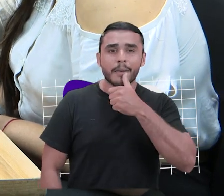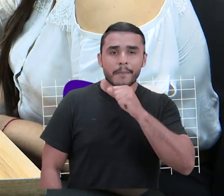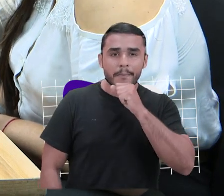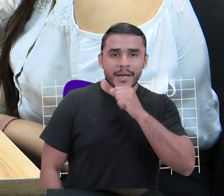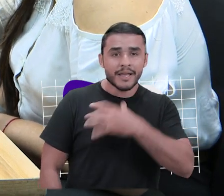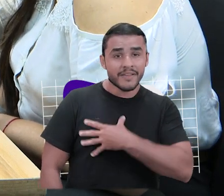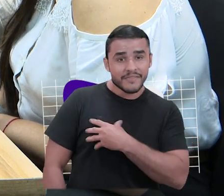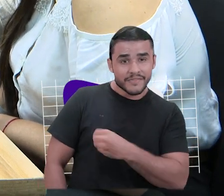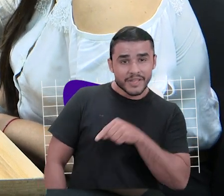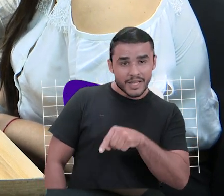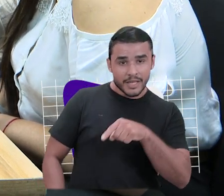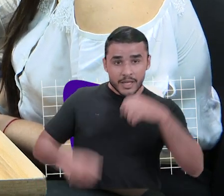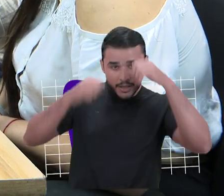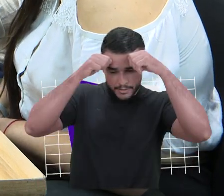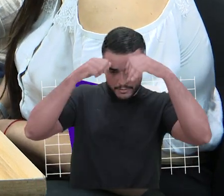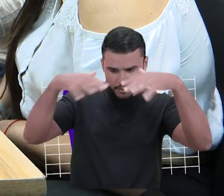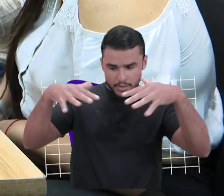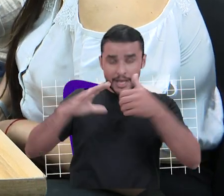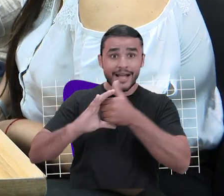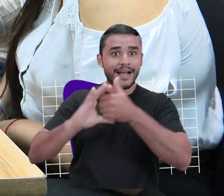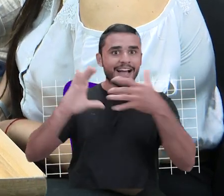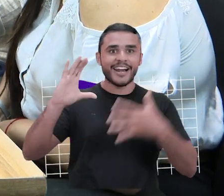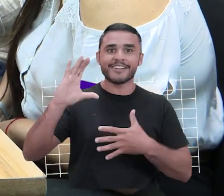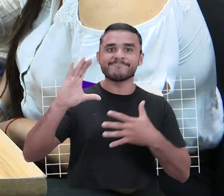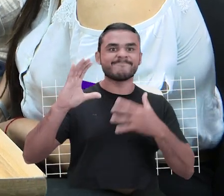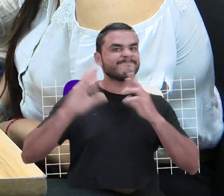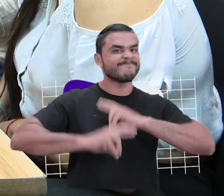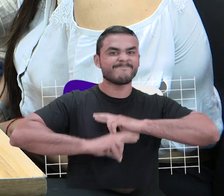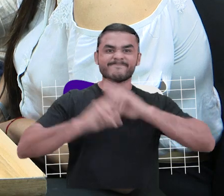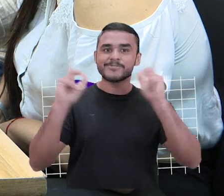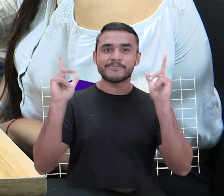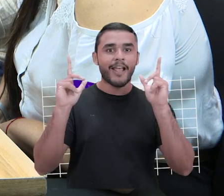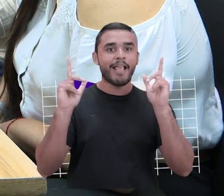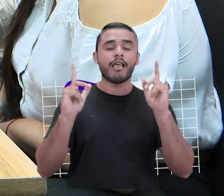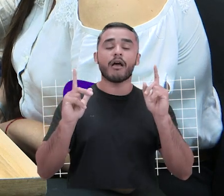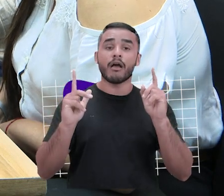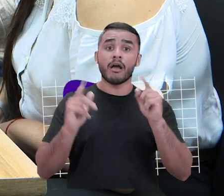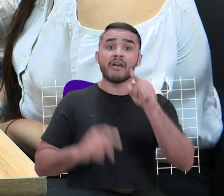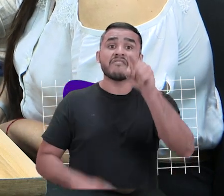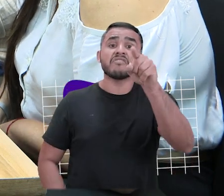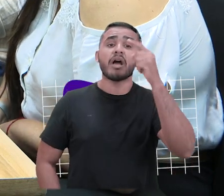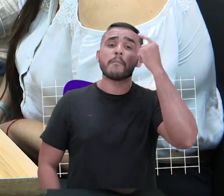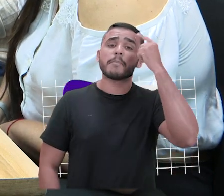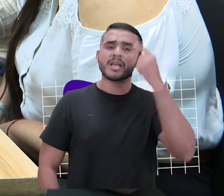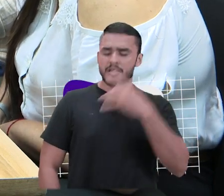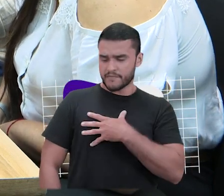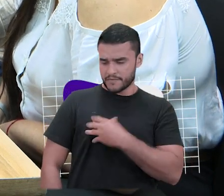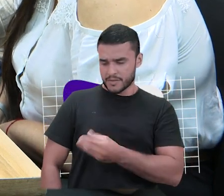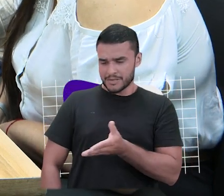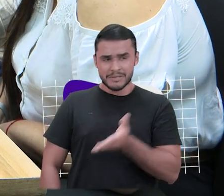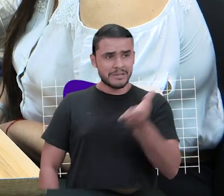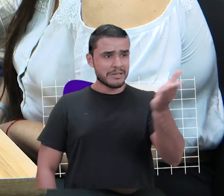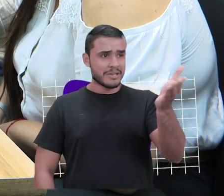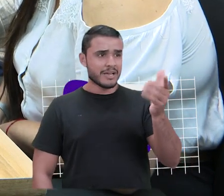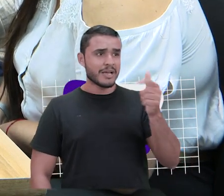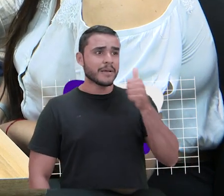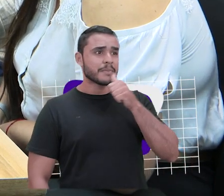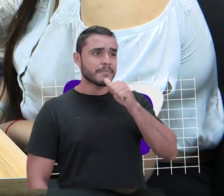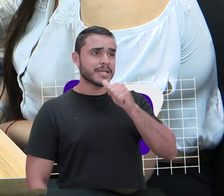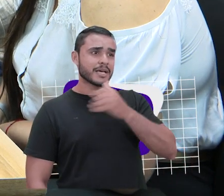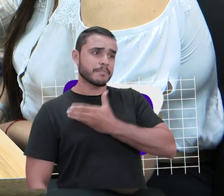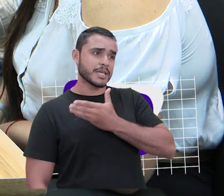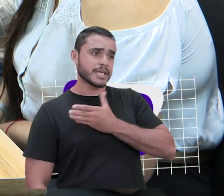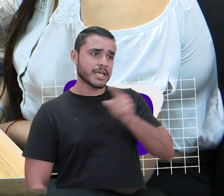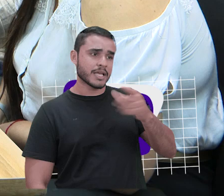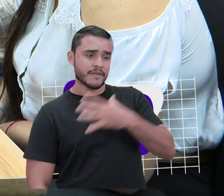extraordinária, né? Que elas não podem olhar e comparar o filho dela com uma